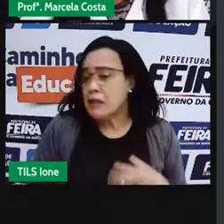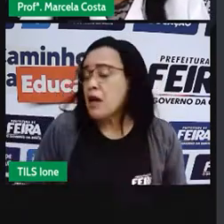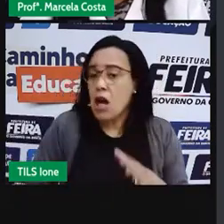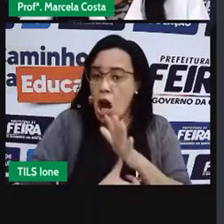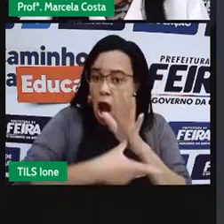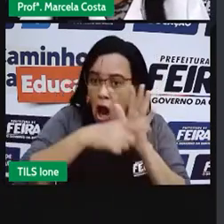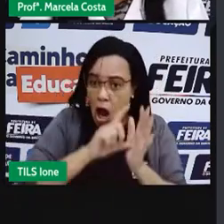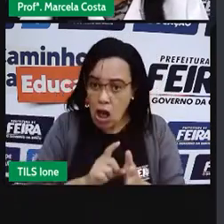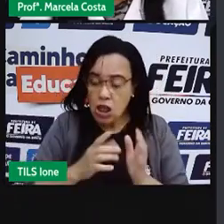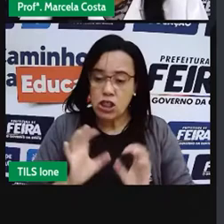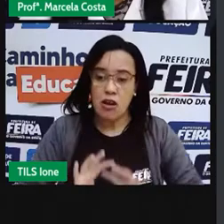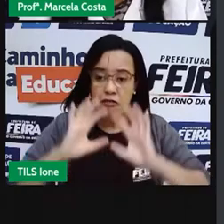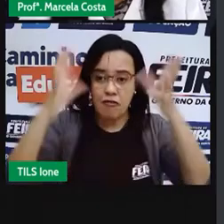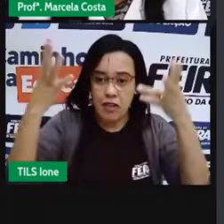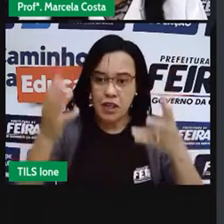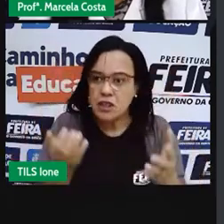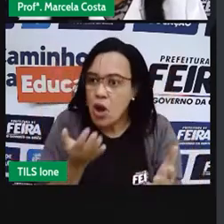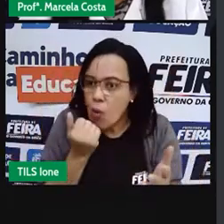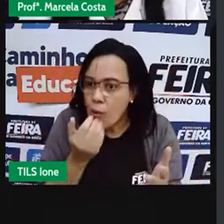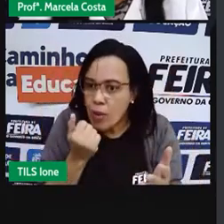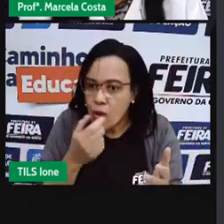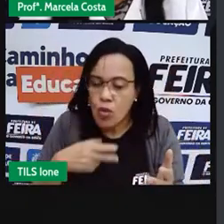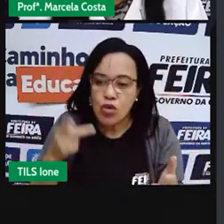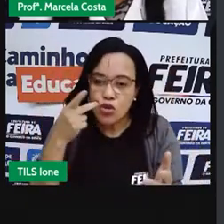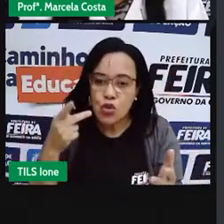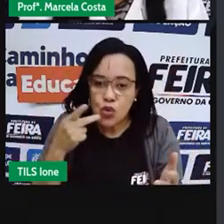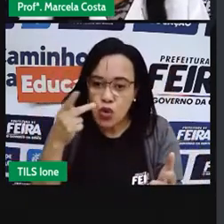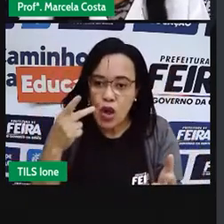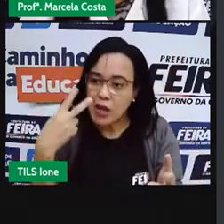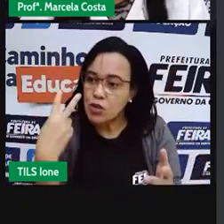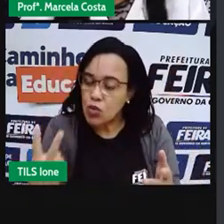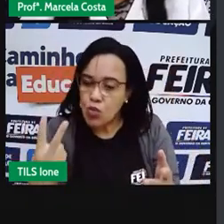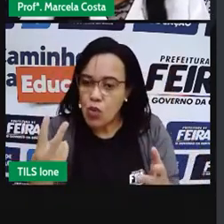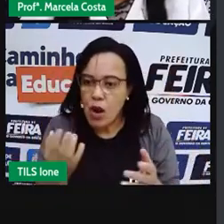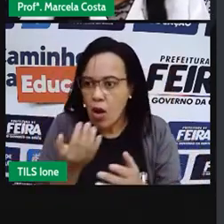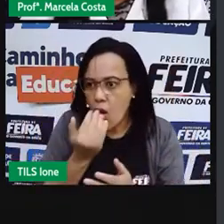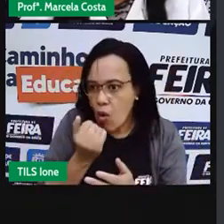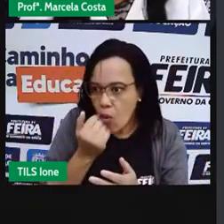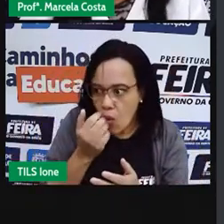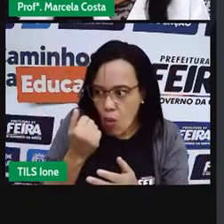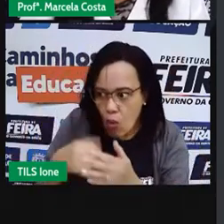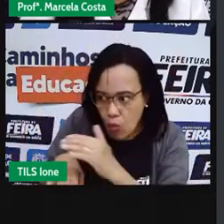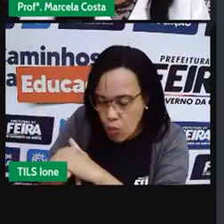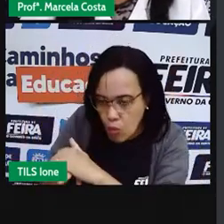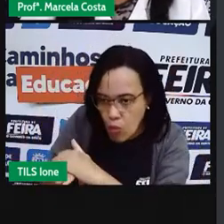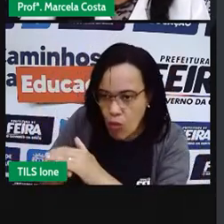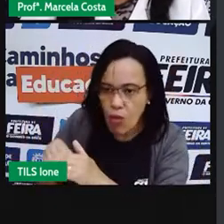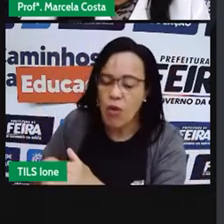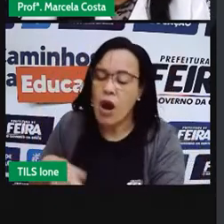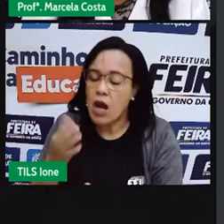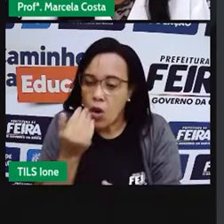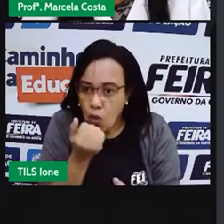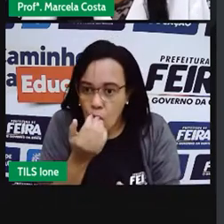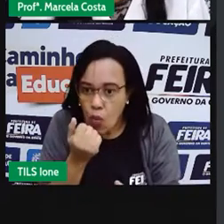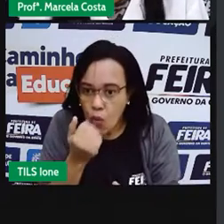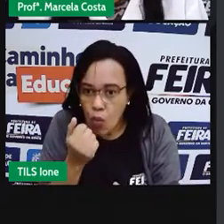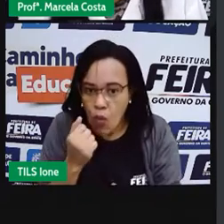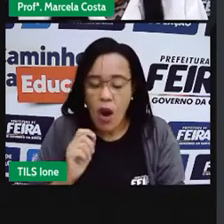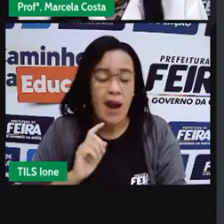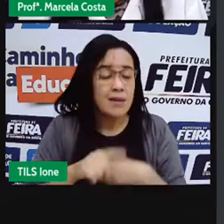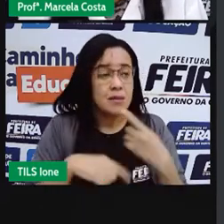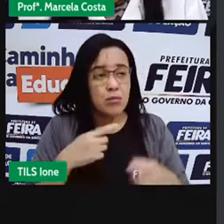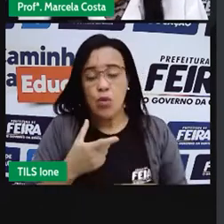a madrasta havia escondido na despensa. Na hora da dança, o príncipe apertou muito a cintura